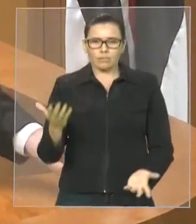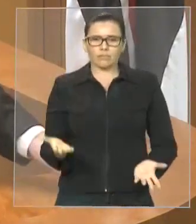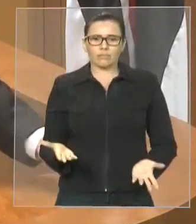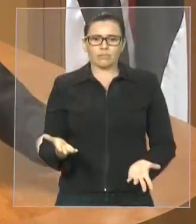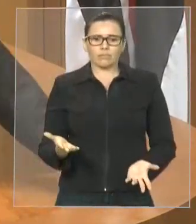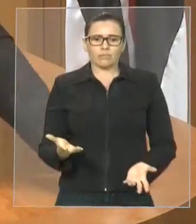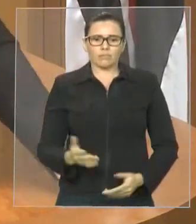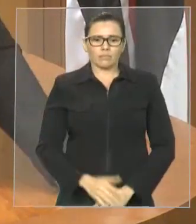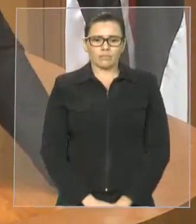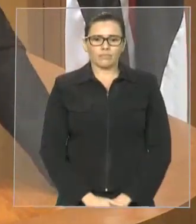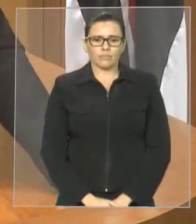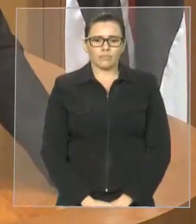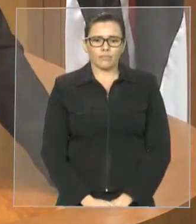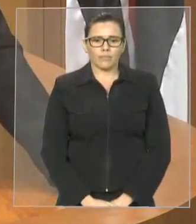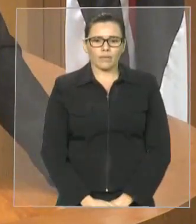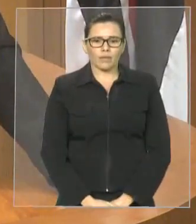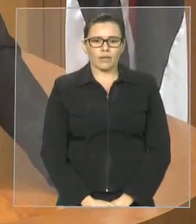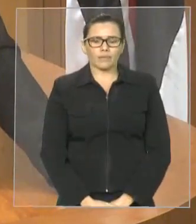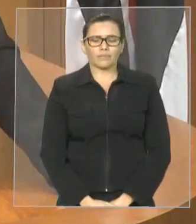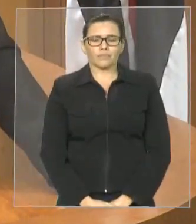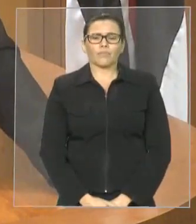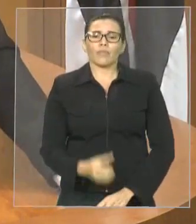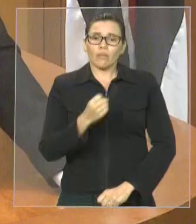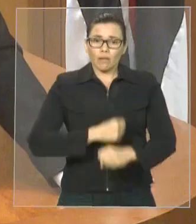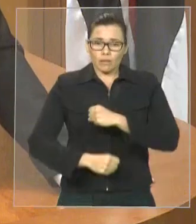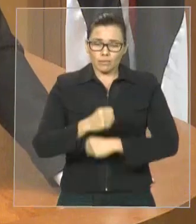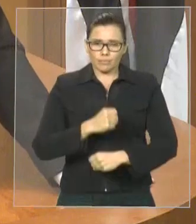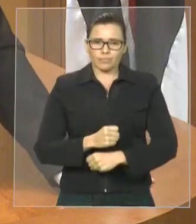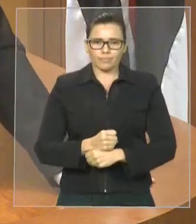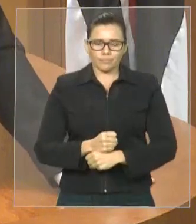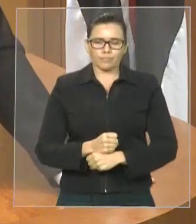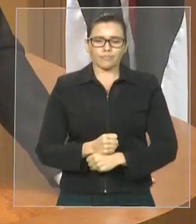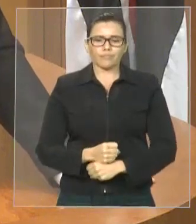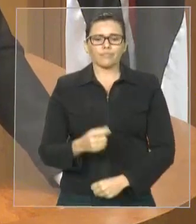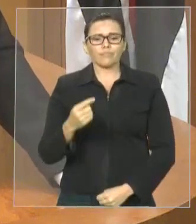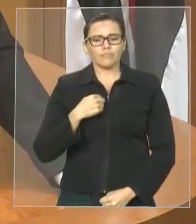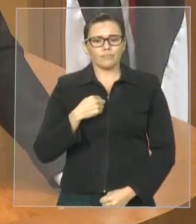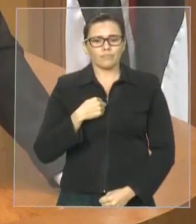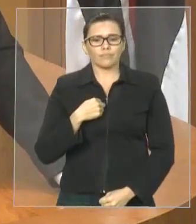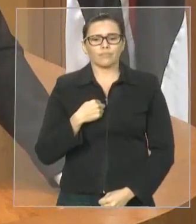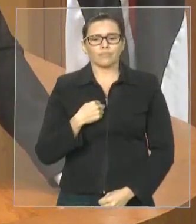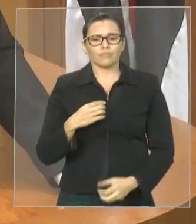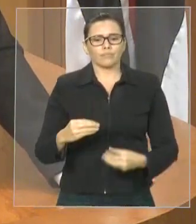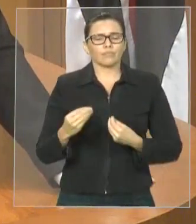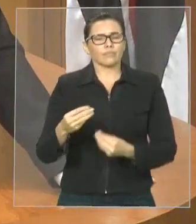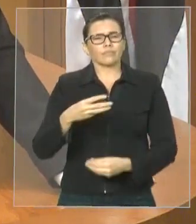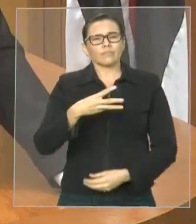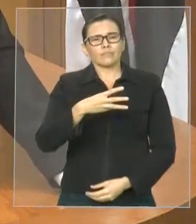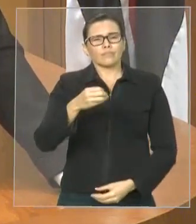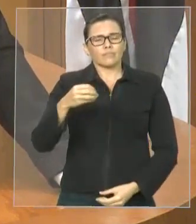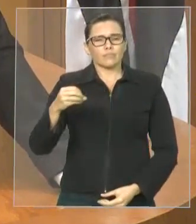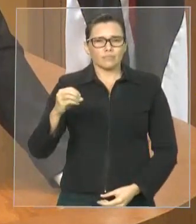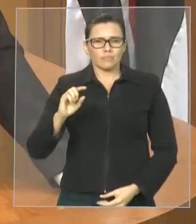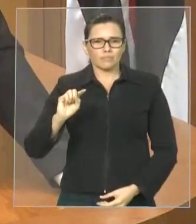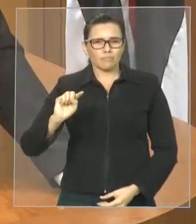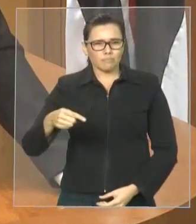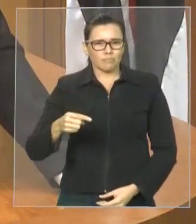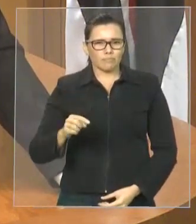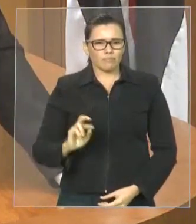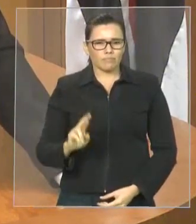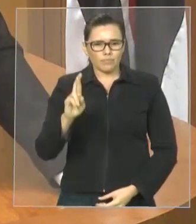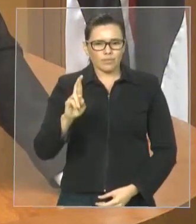como deputado estadual, destinei uma emenda parlamentar no valor de 300 mil reais para adquirir